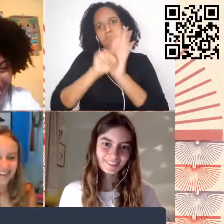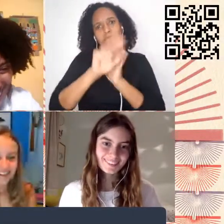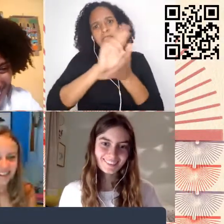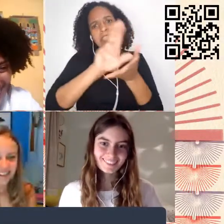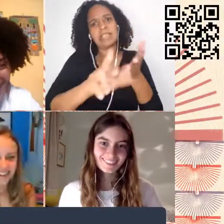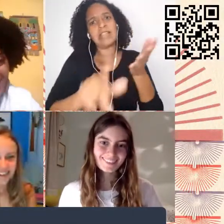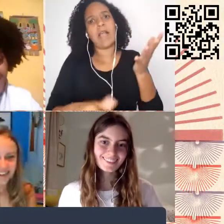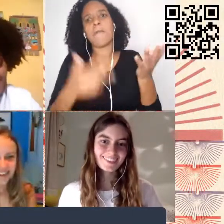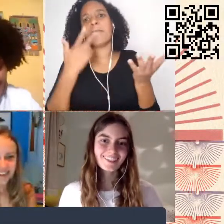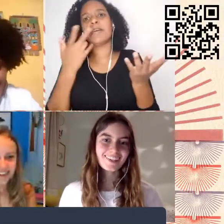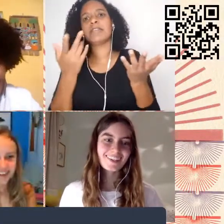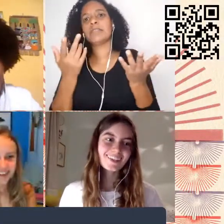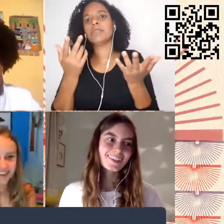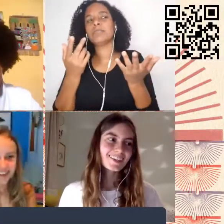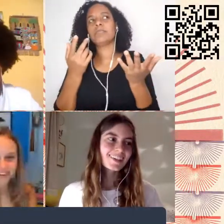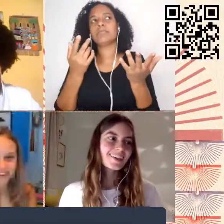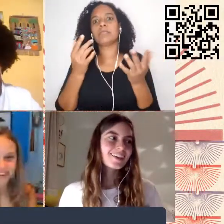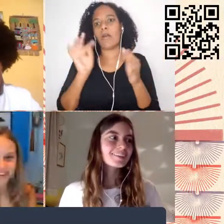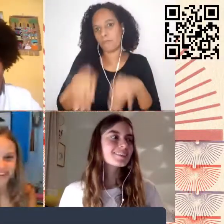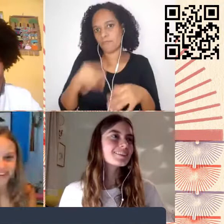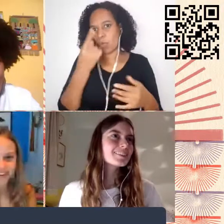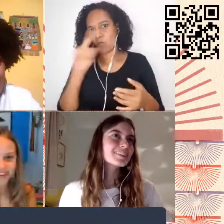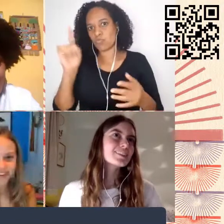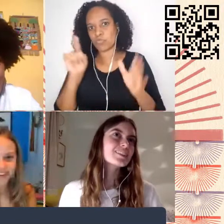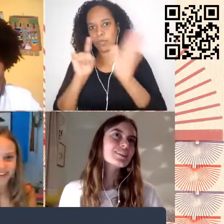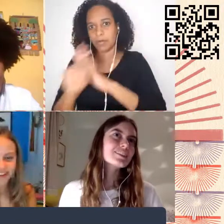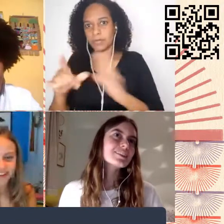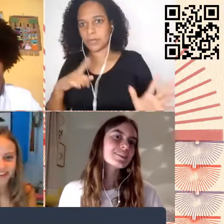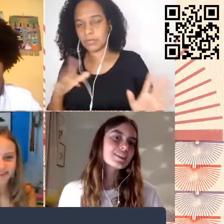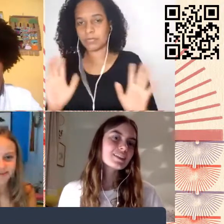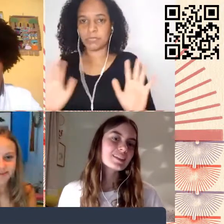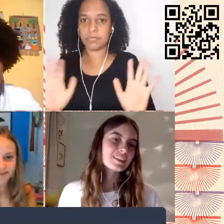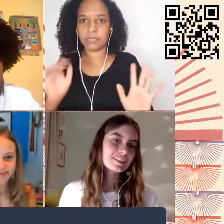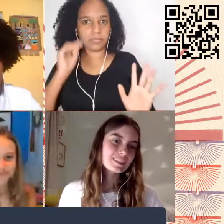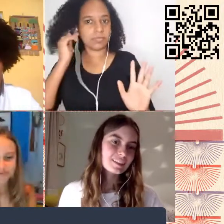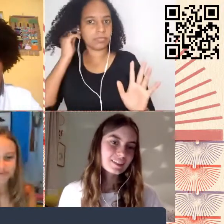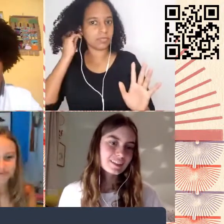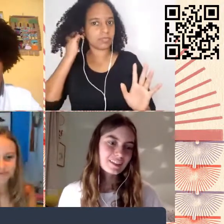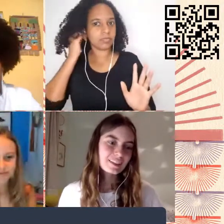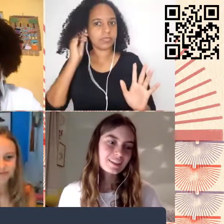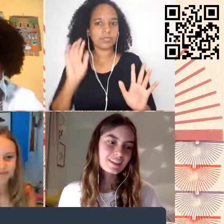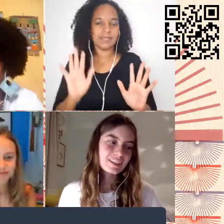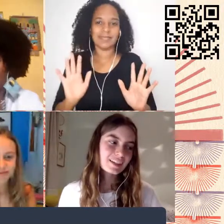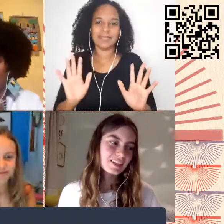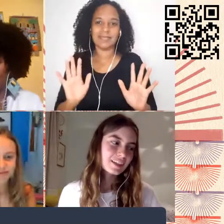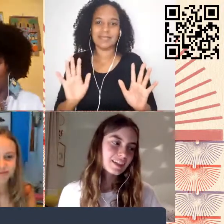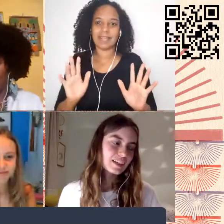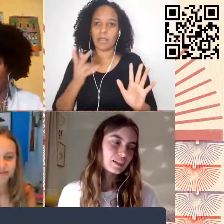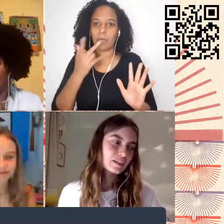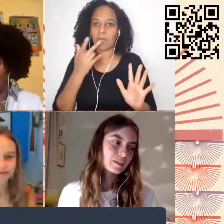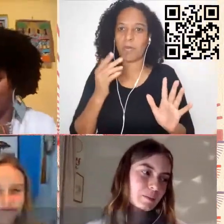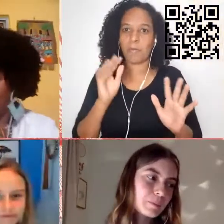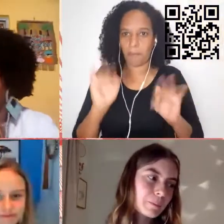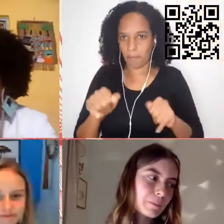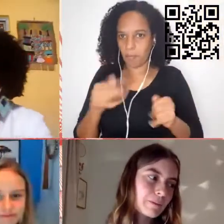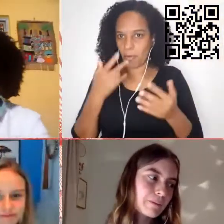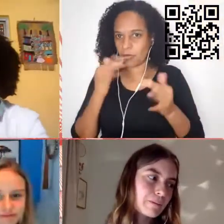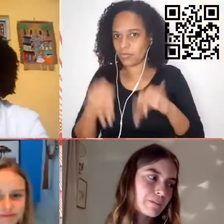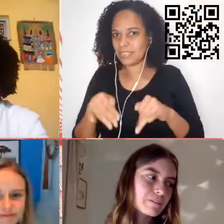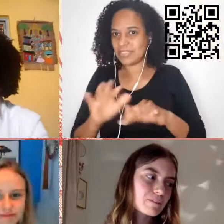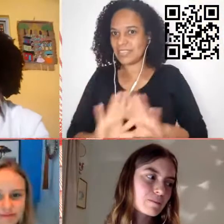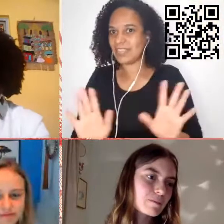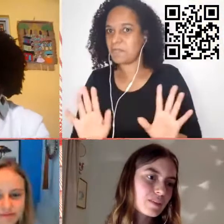querem fechar com alguma pergunta? Ou a gente pode encaminhar aí para um fechamento?